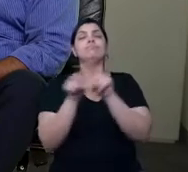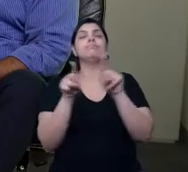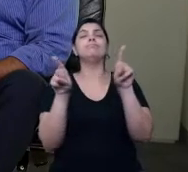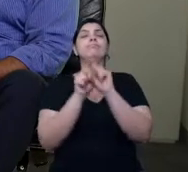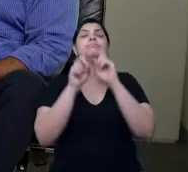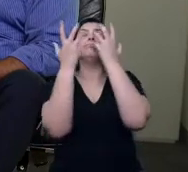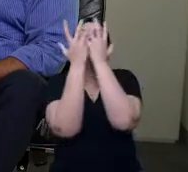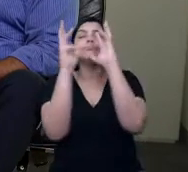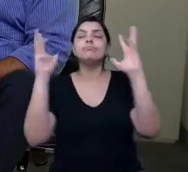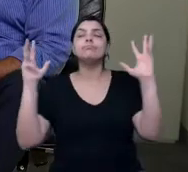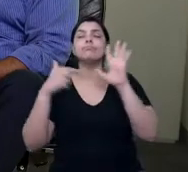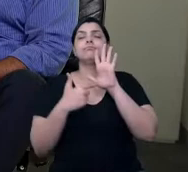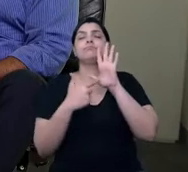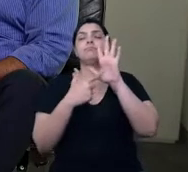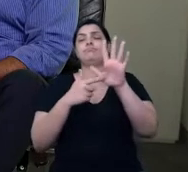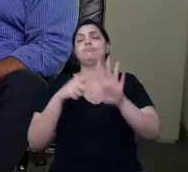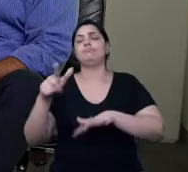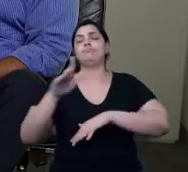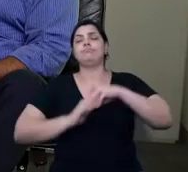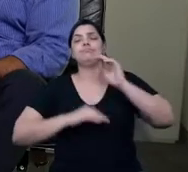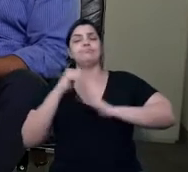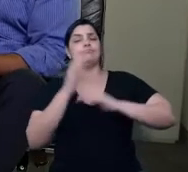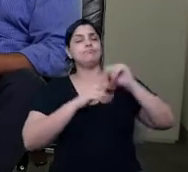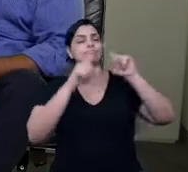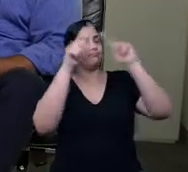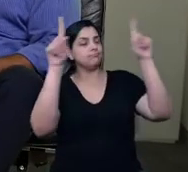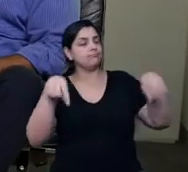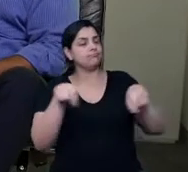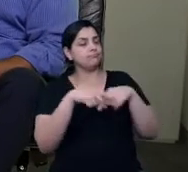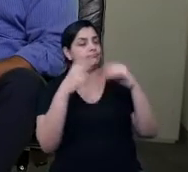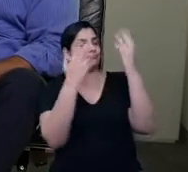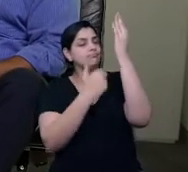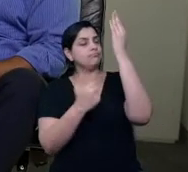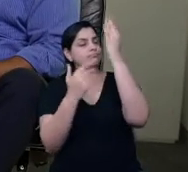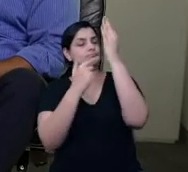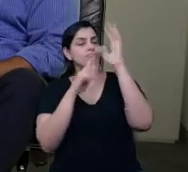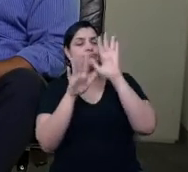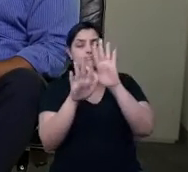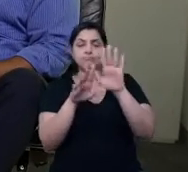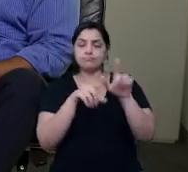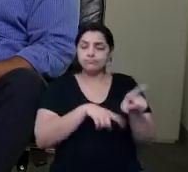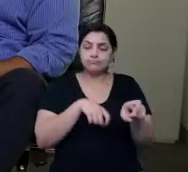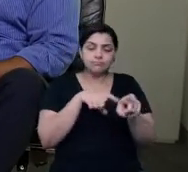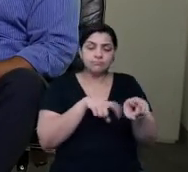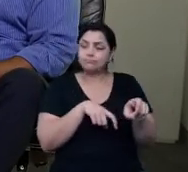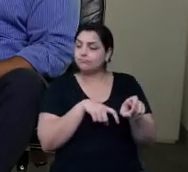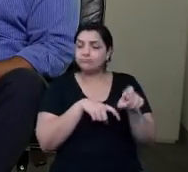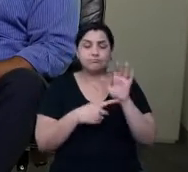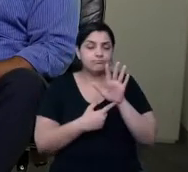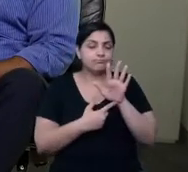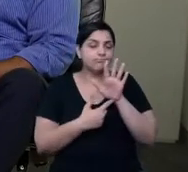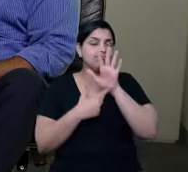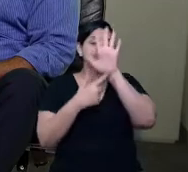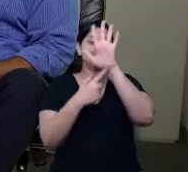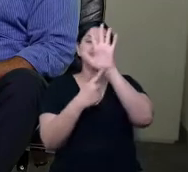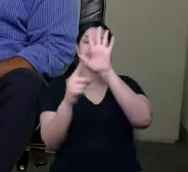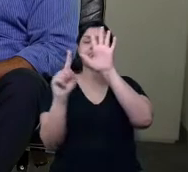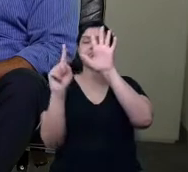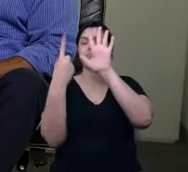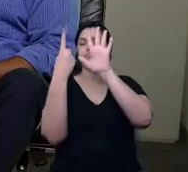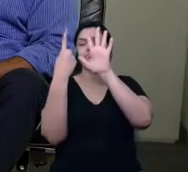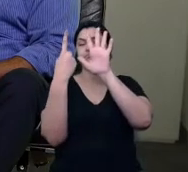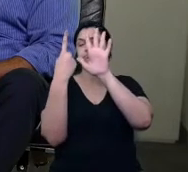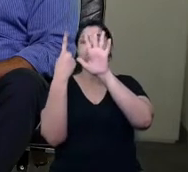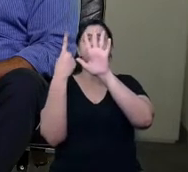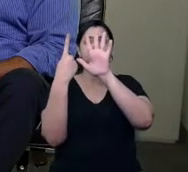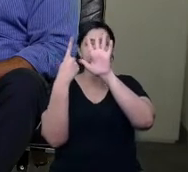na sua produção. E o sertão está em destaque. E aí eu vou pedir licença aqui para chamar